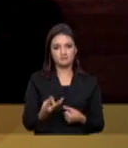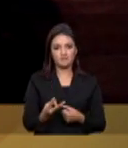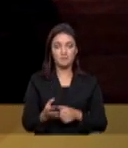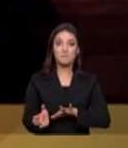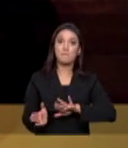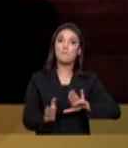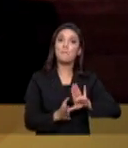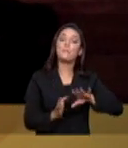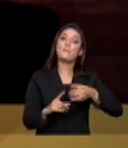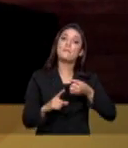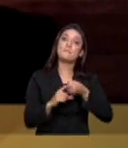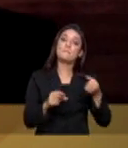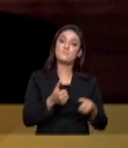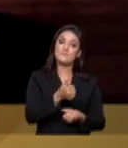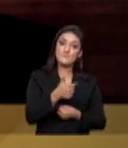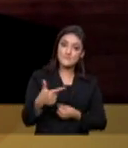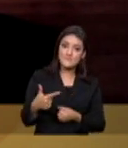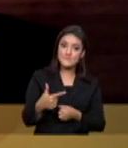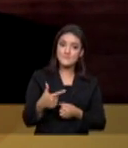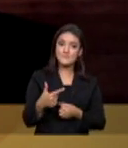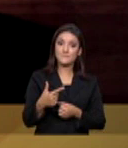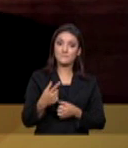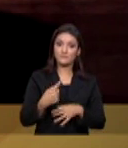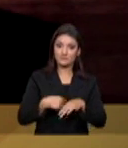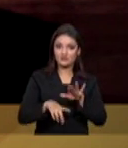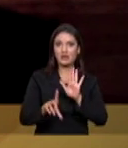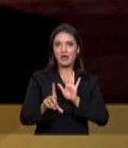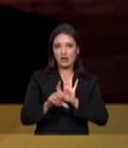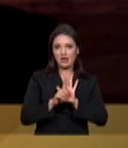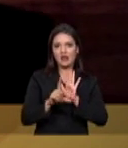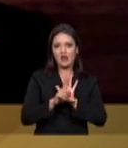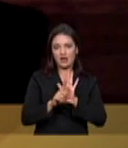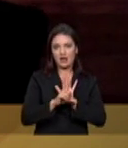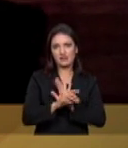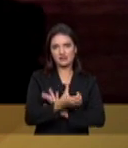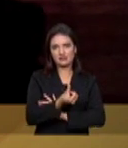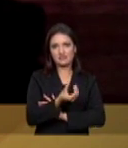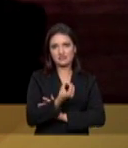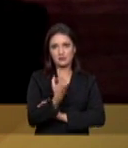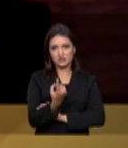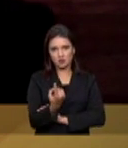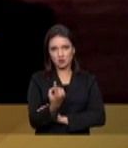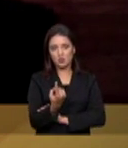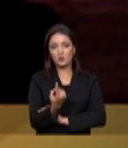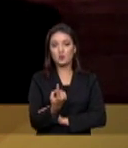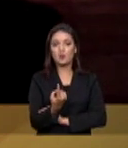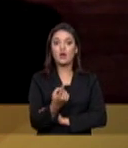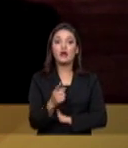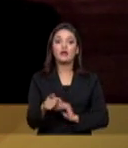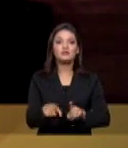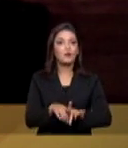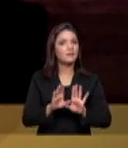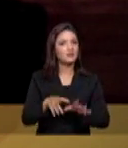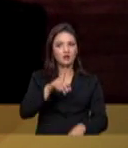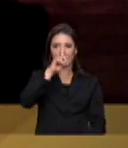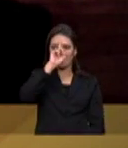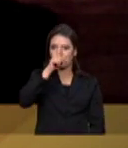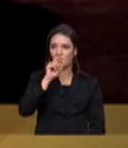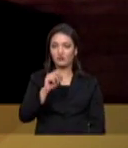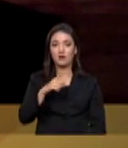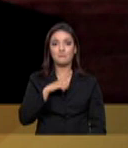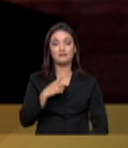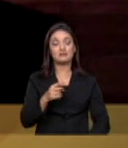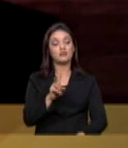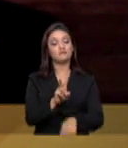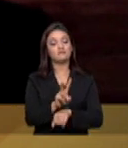digo 12 além e acaba de veteriná 601 determinava a reserva de